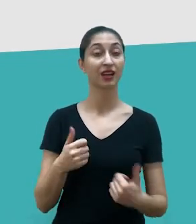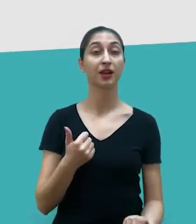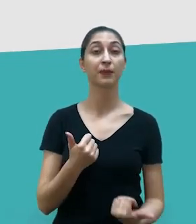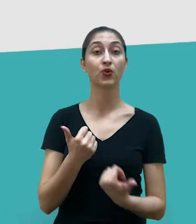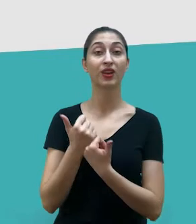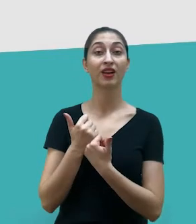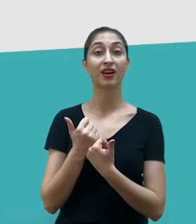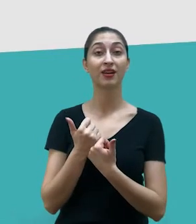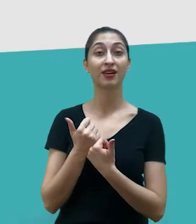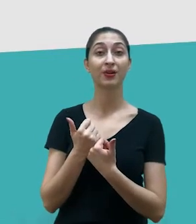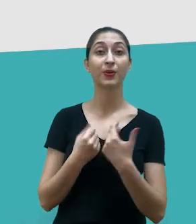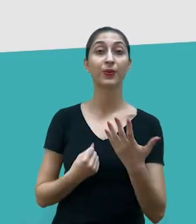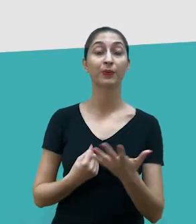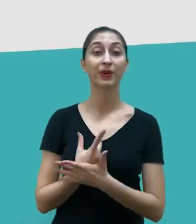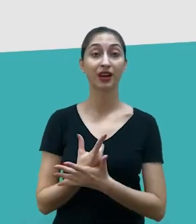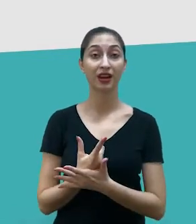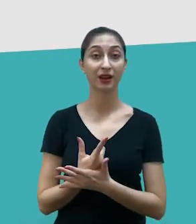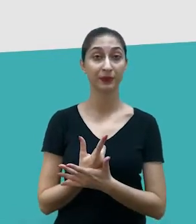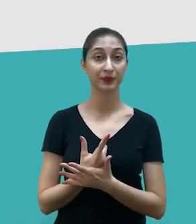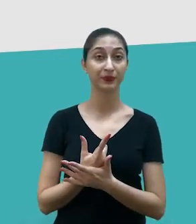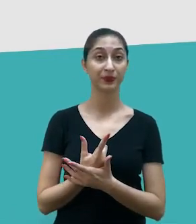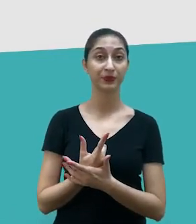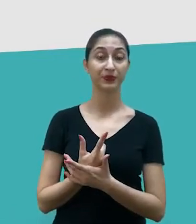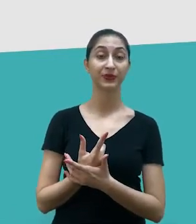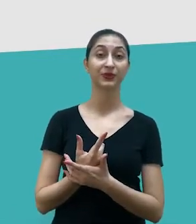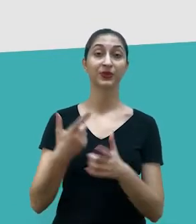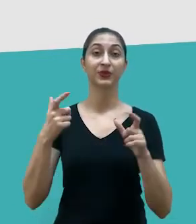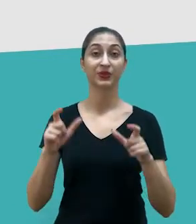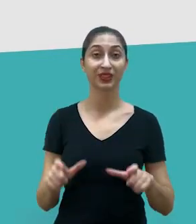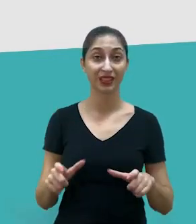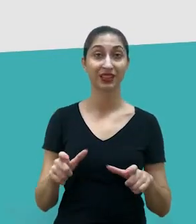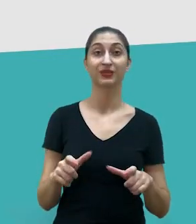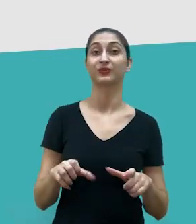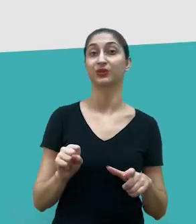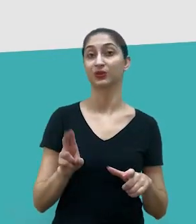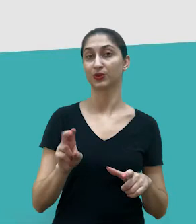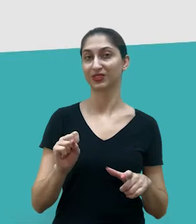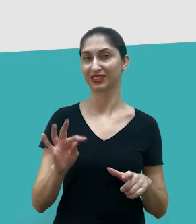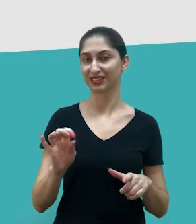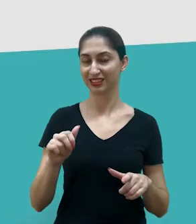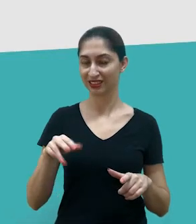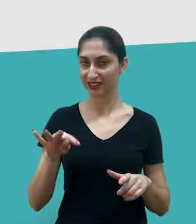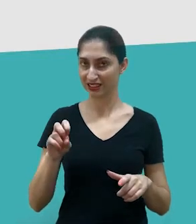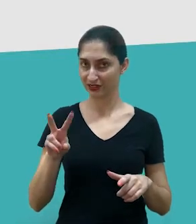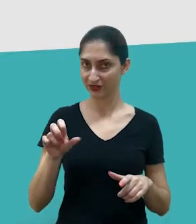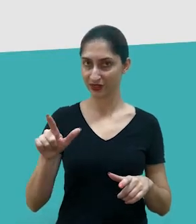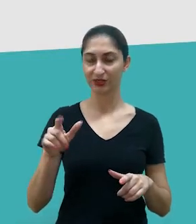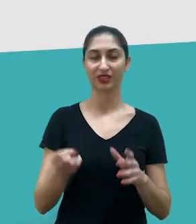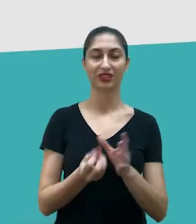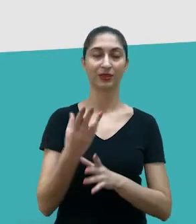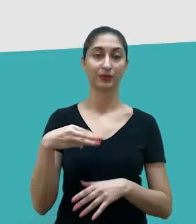apoiar, comprar do local, do sustentável e daquele que produz moda